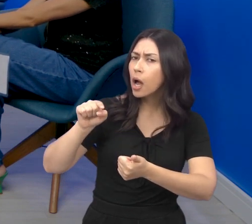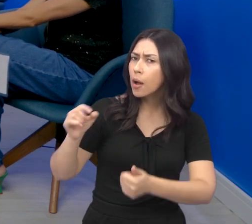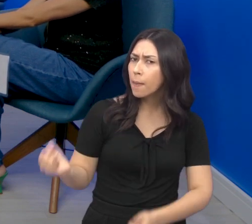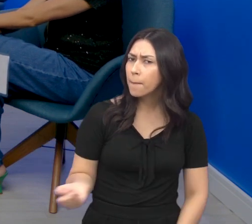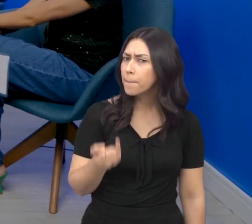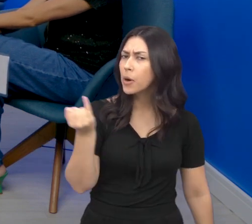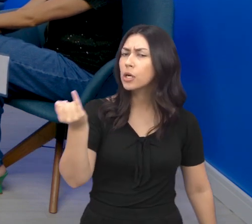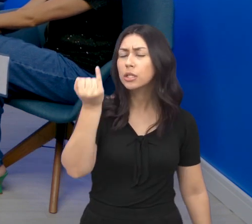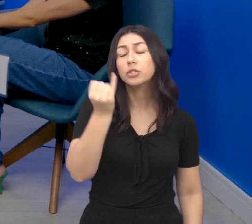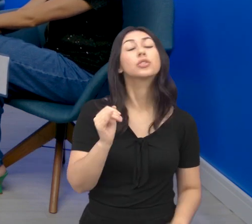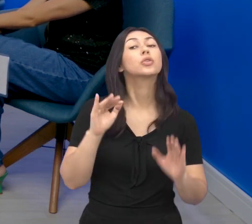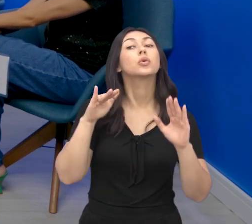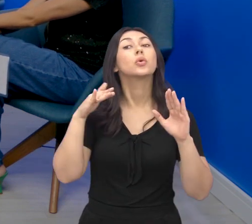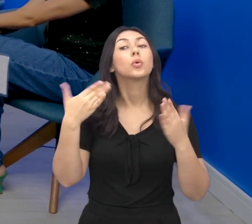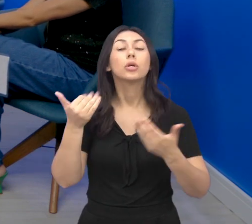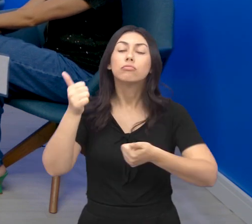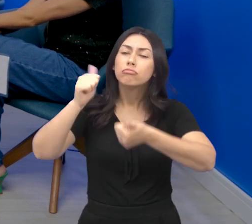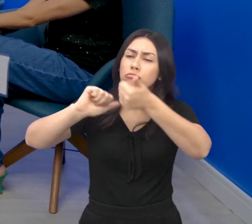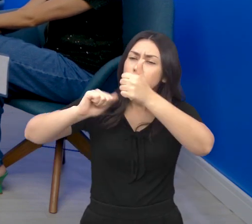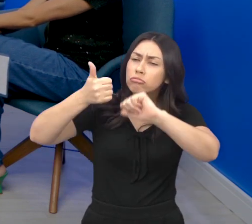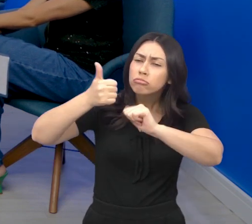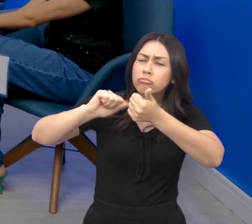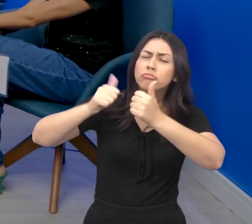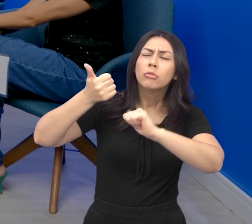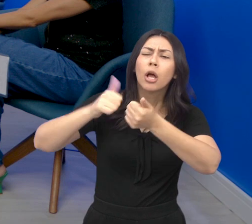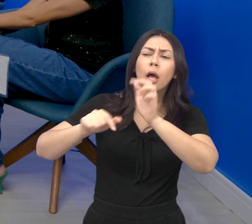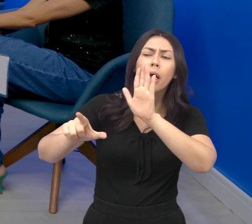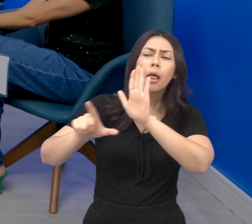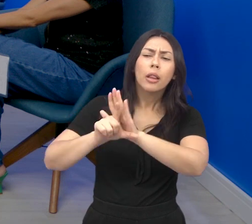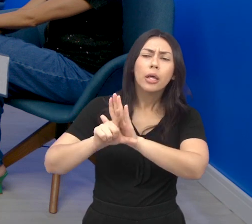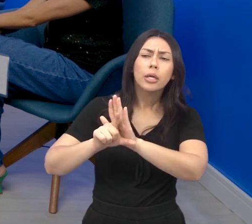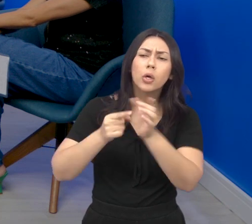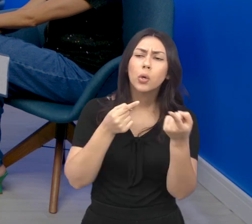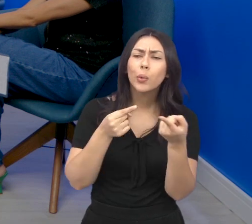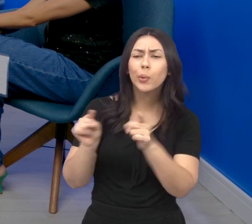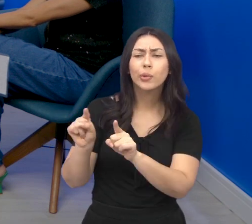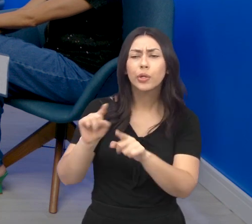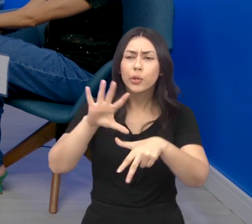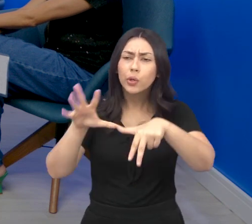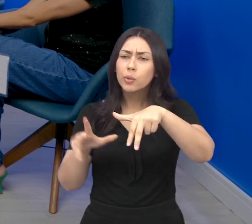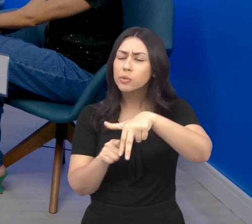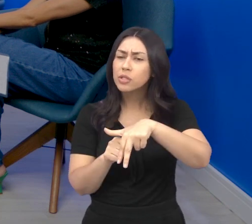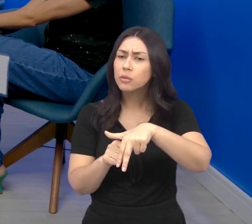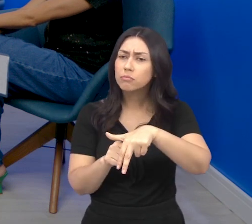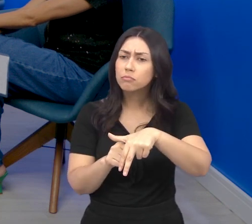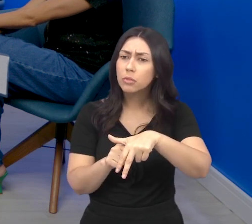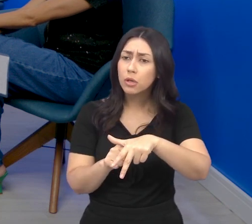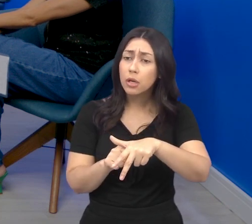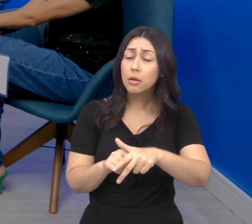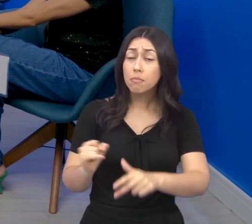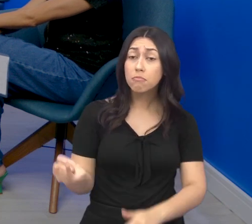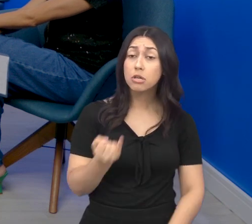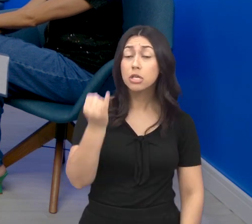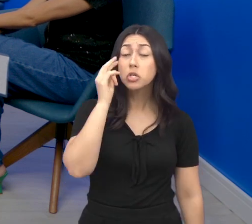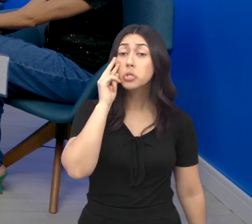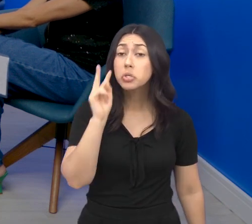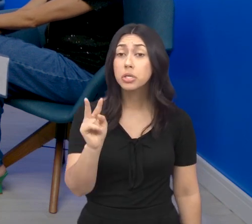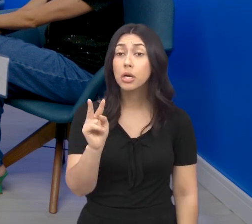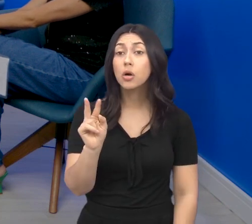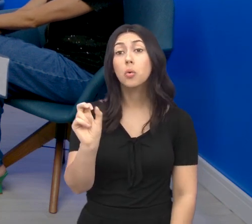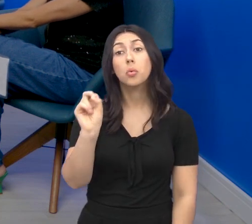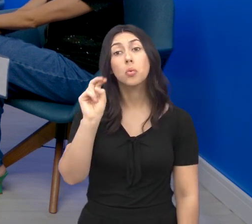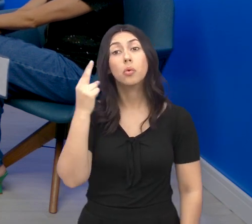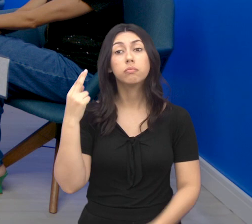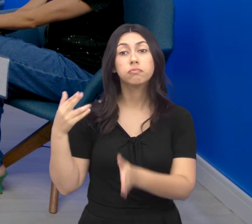número importante. Quando a gente faz uma avaliação da lei anticorrupção, deve-se levar em consideração esse valor também,